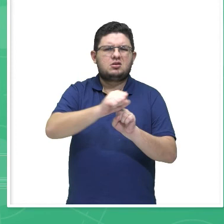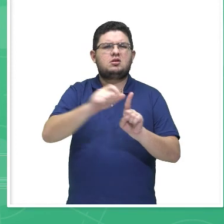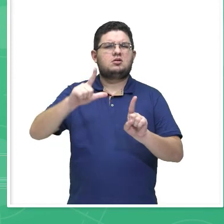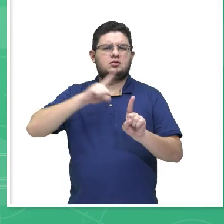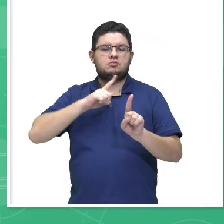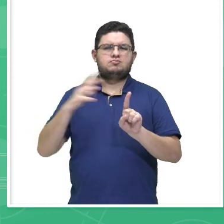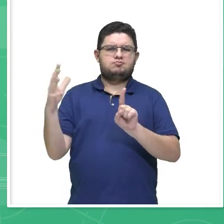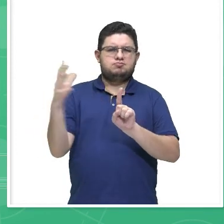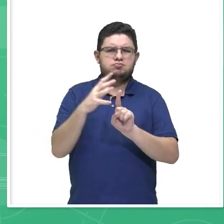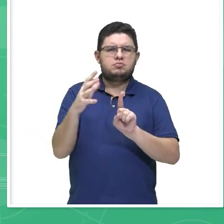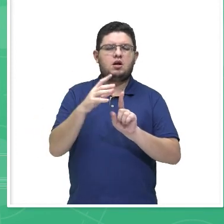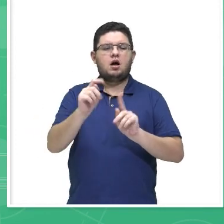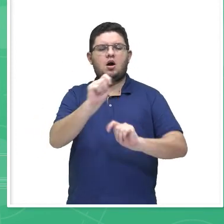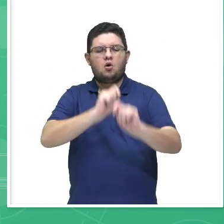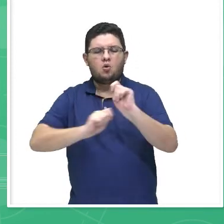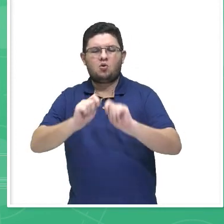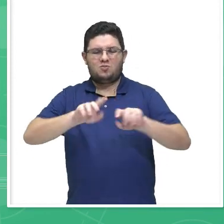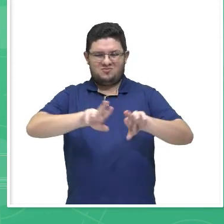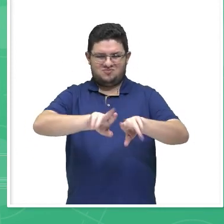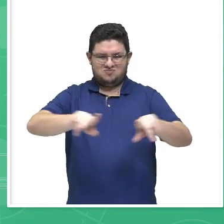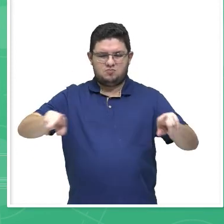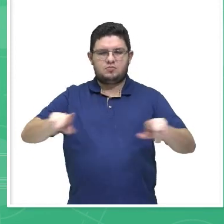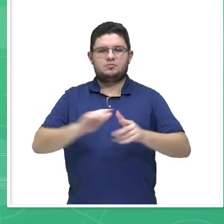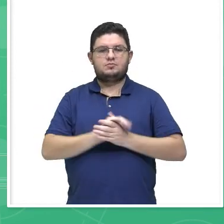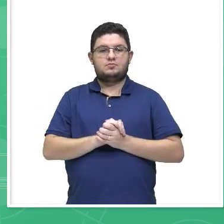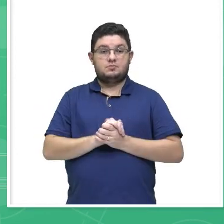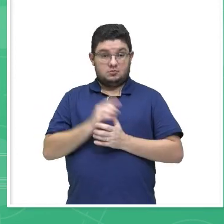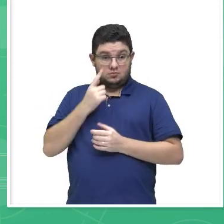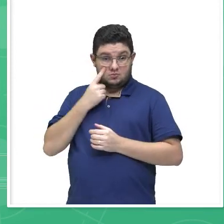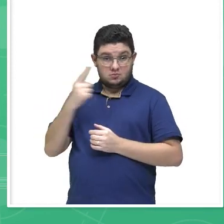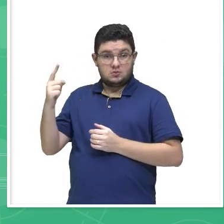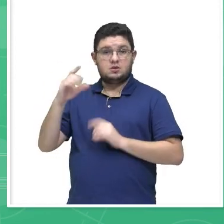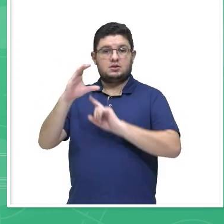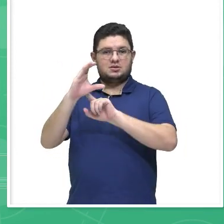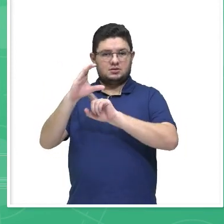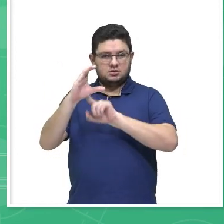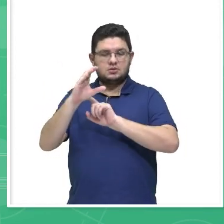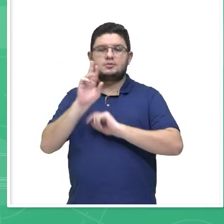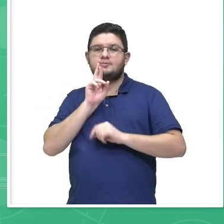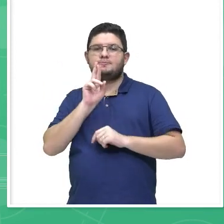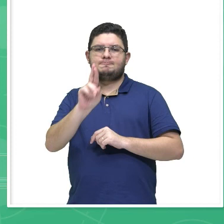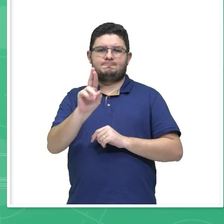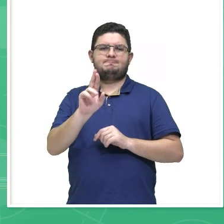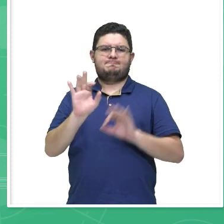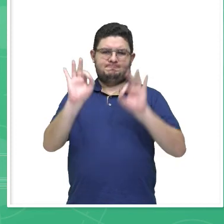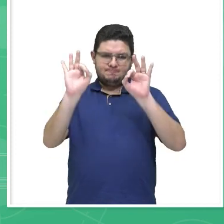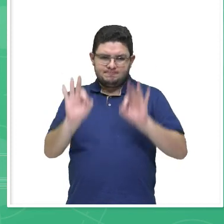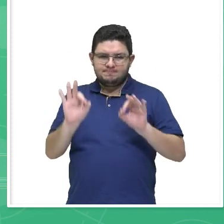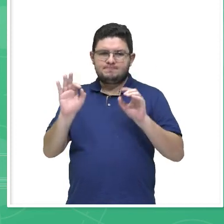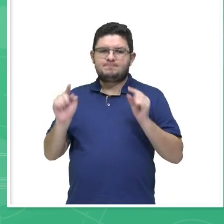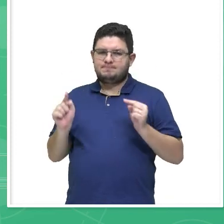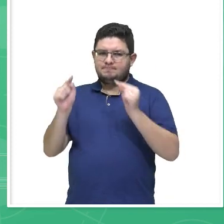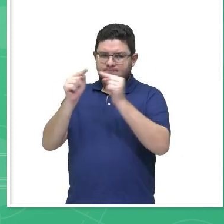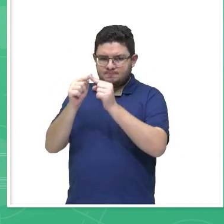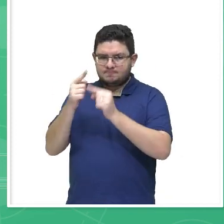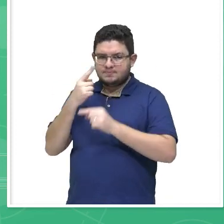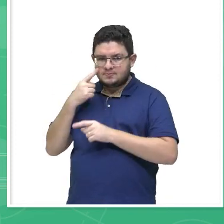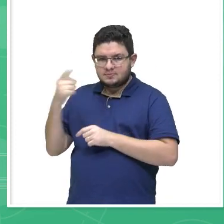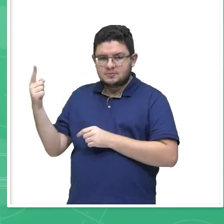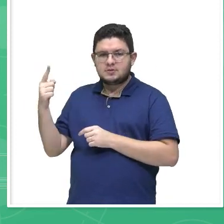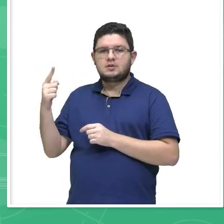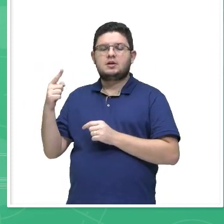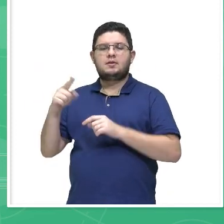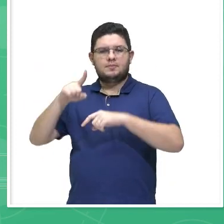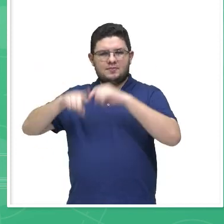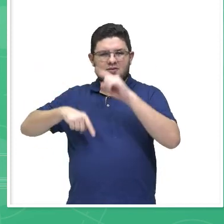seus integrantes. Essa é a resposta. Materialismo histórico está ligado diretamente